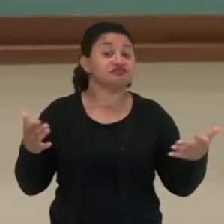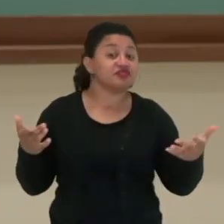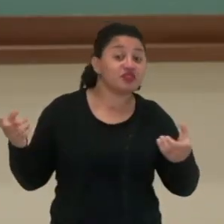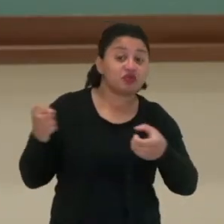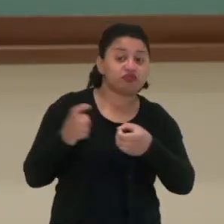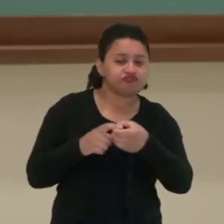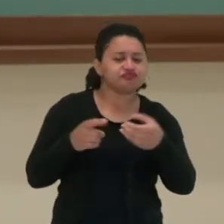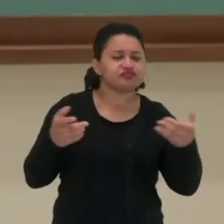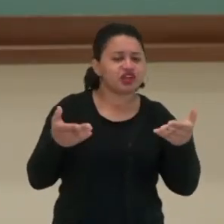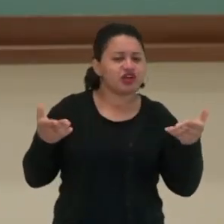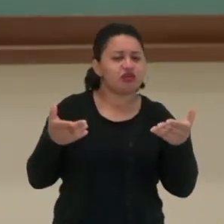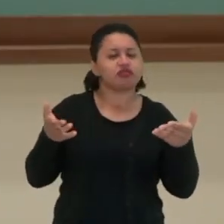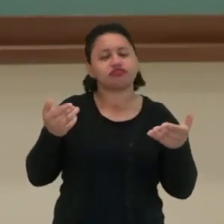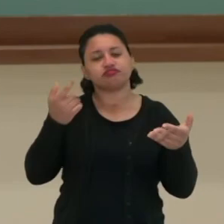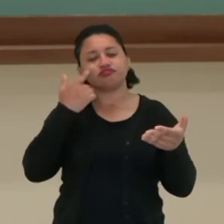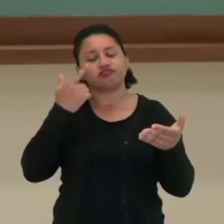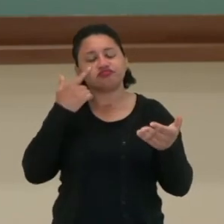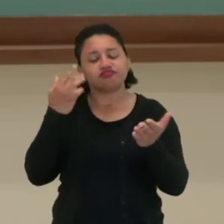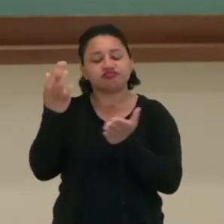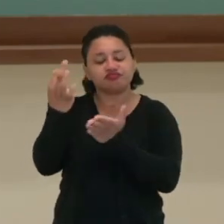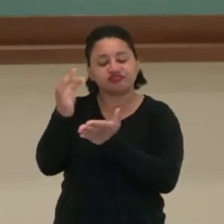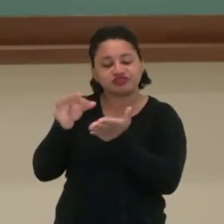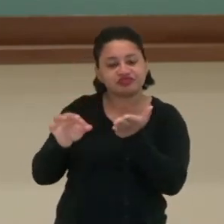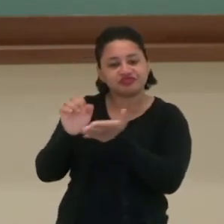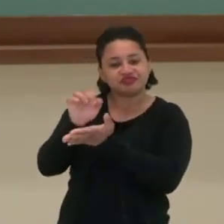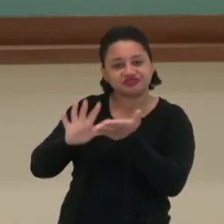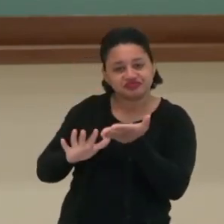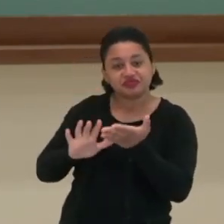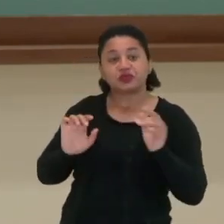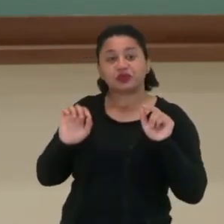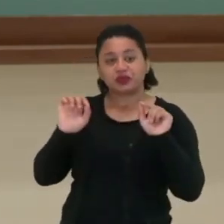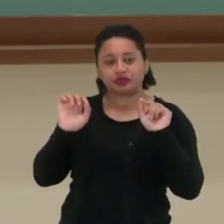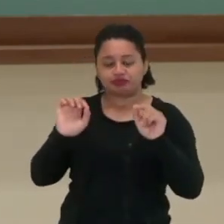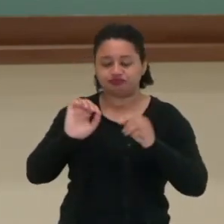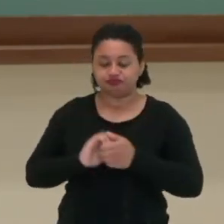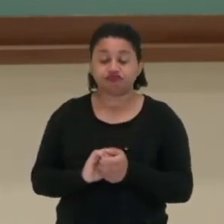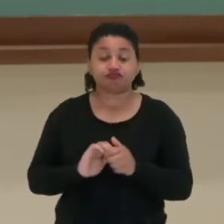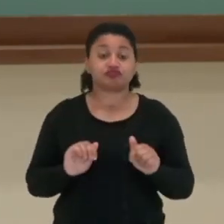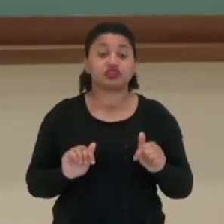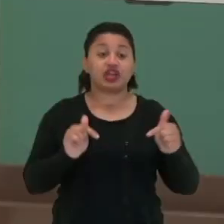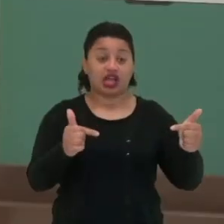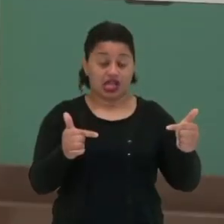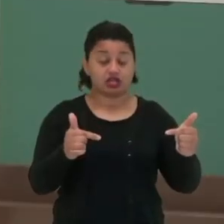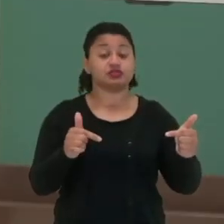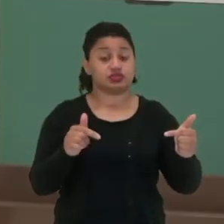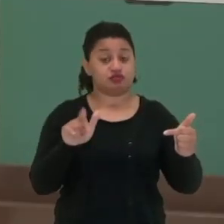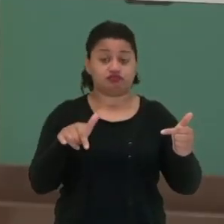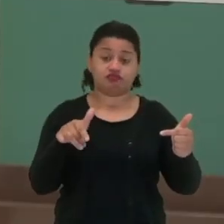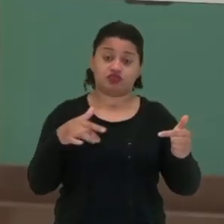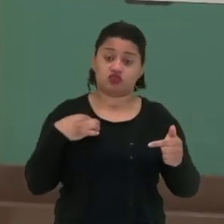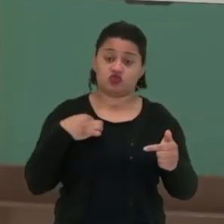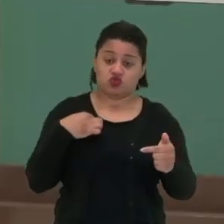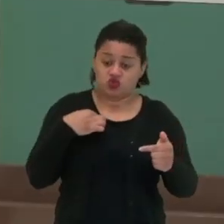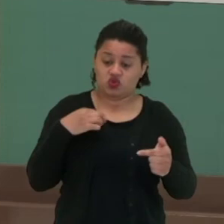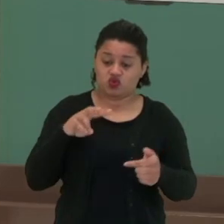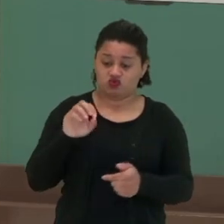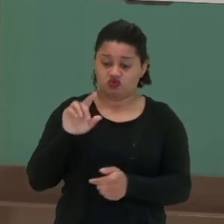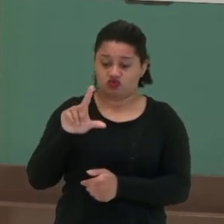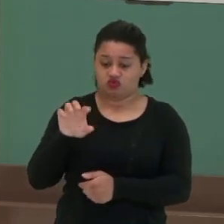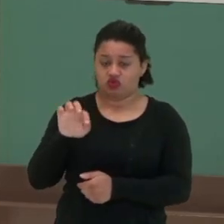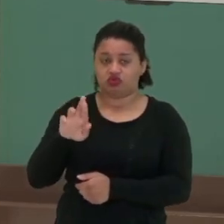Retornamos e vamos dar uma olhada na resposta esperada para essa atividade? Então, atos voluntários são aqueles que podem